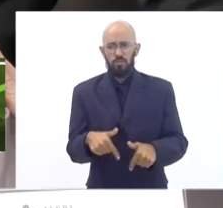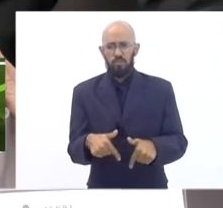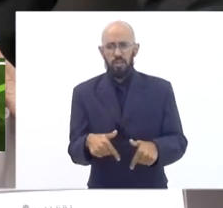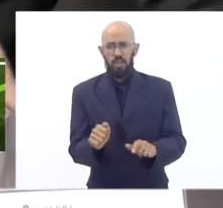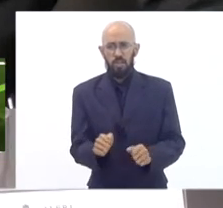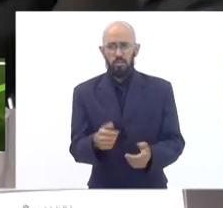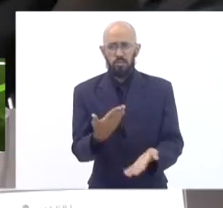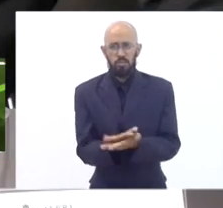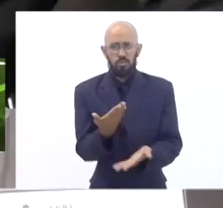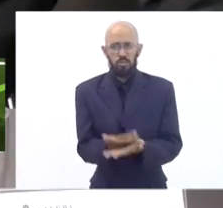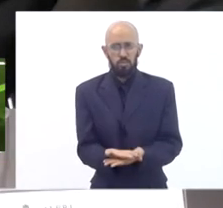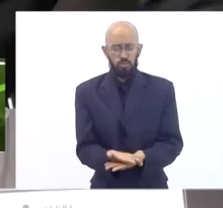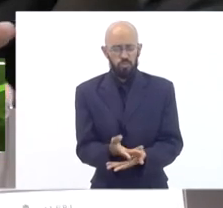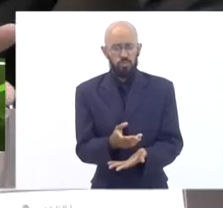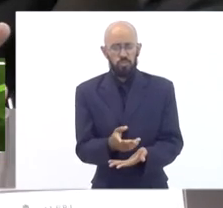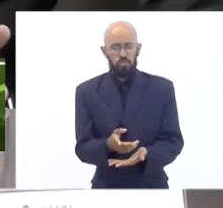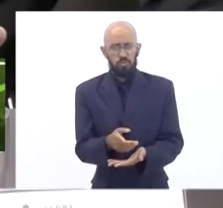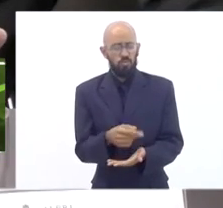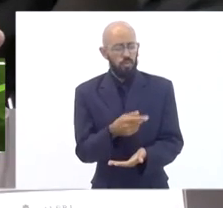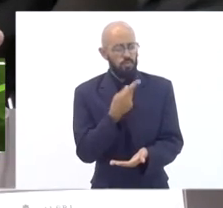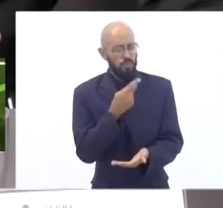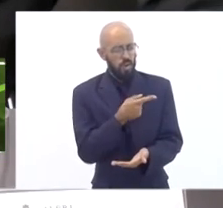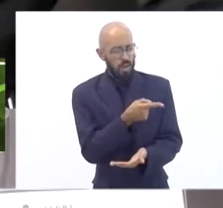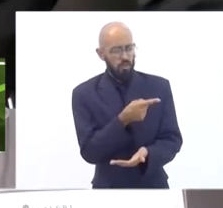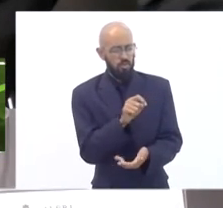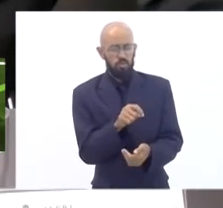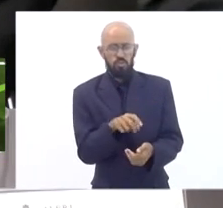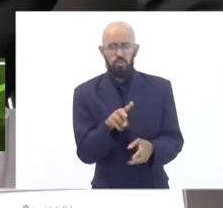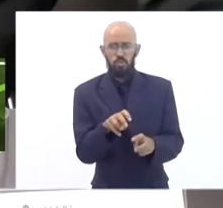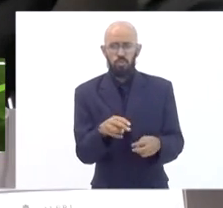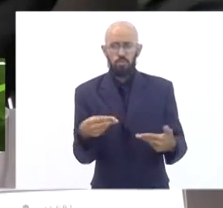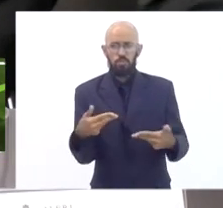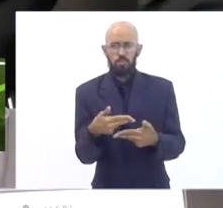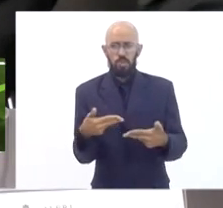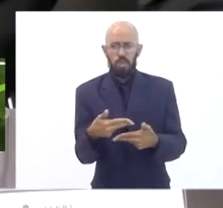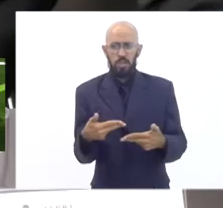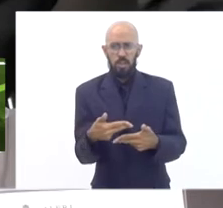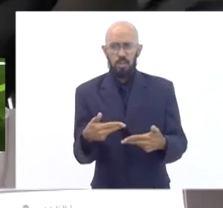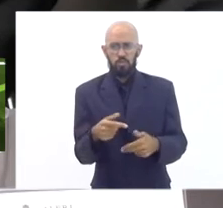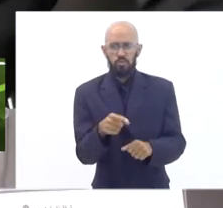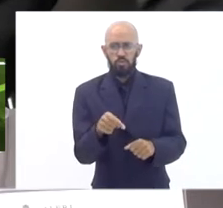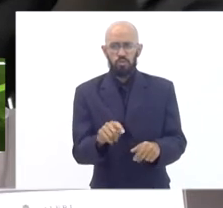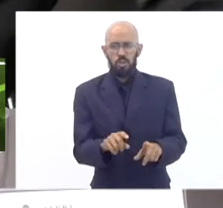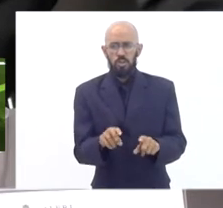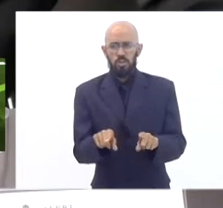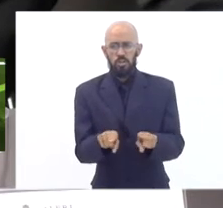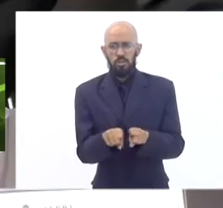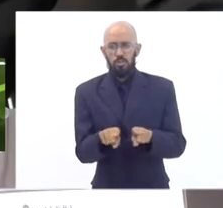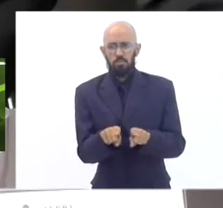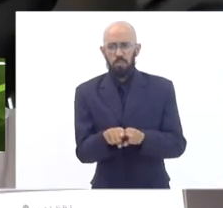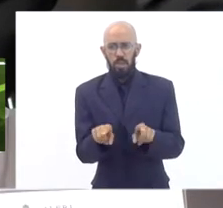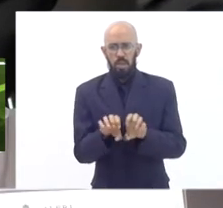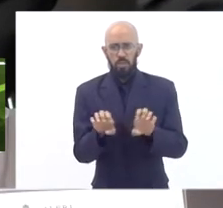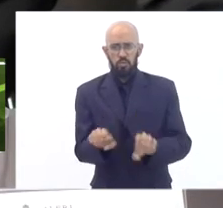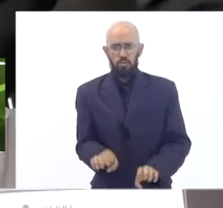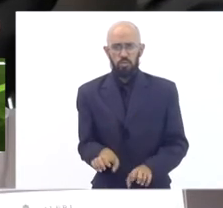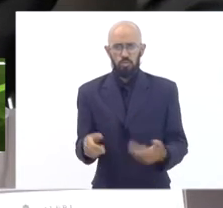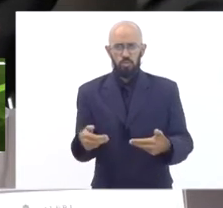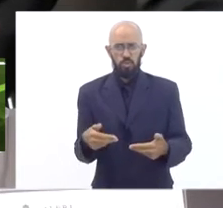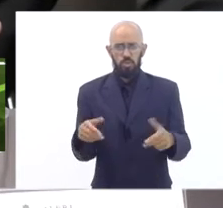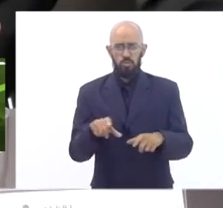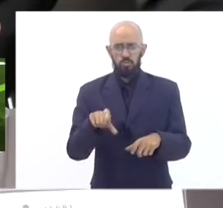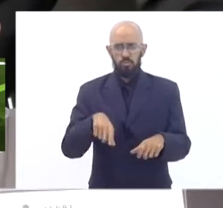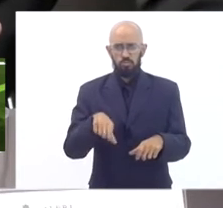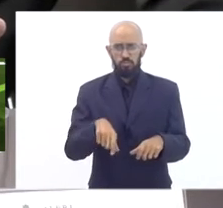que envolvem, foi mencionado inclusive bilhete. Então, assim, a questão de bilhetagem, a questão de sistema estrutural de bilhetagem que comporte,